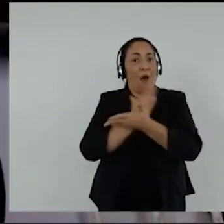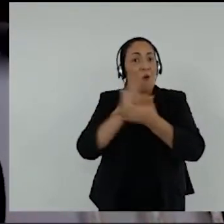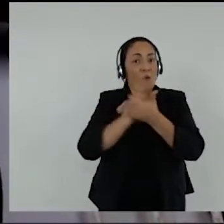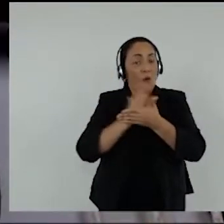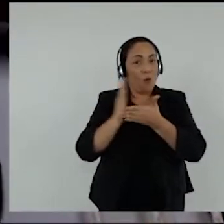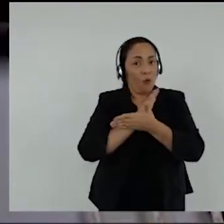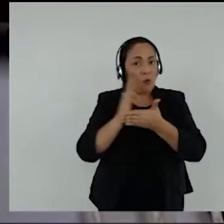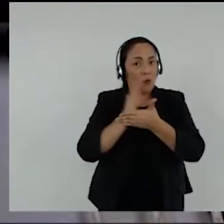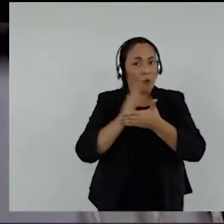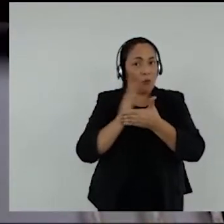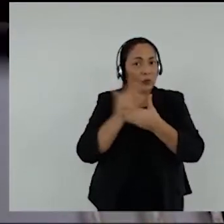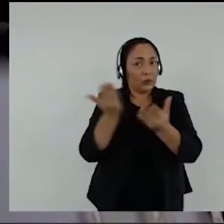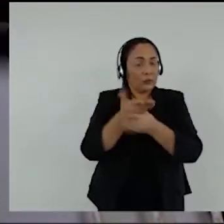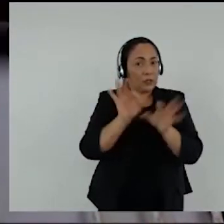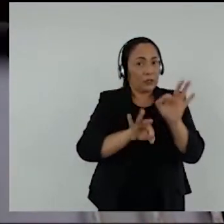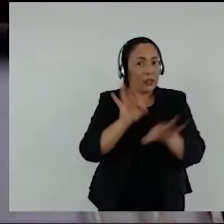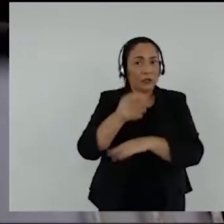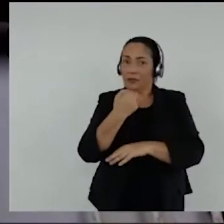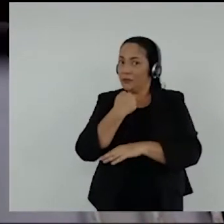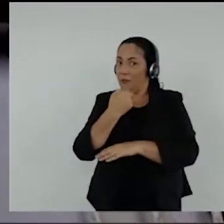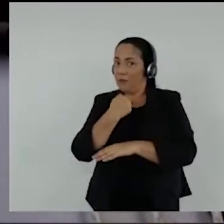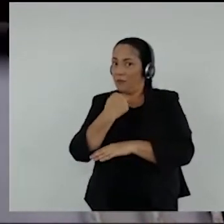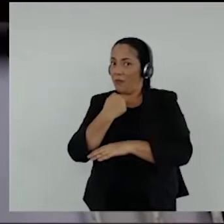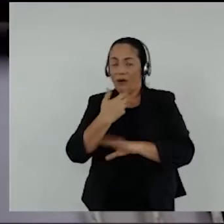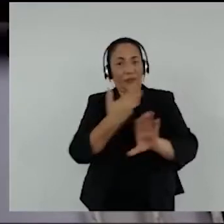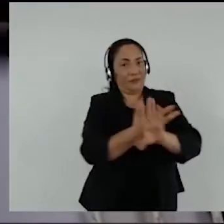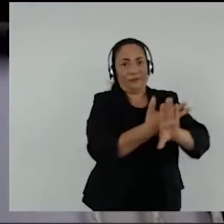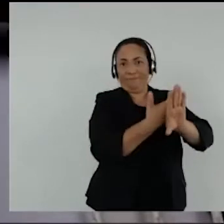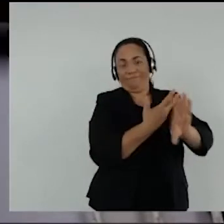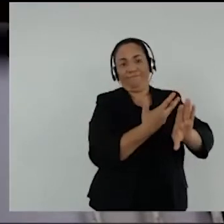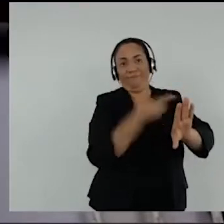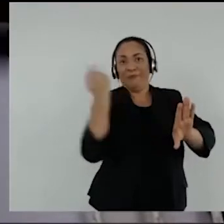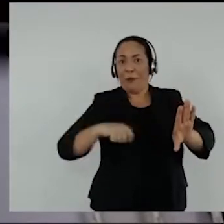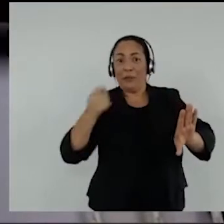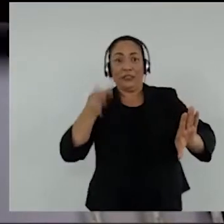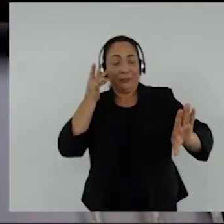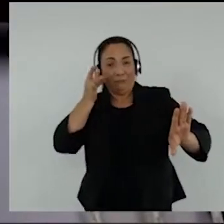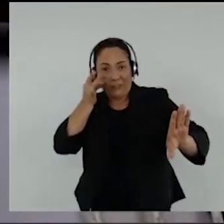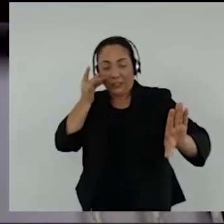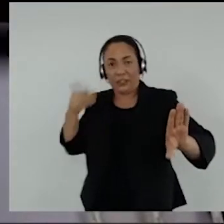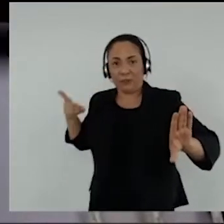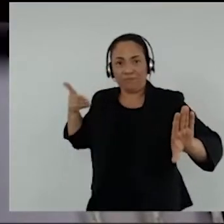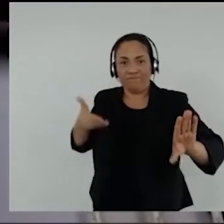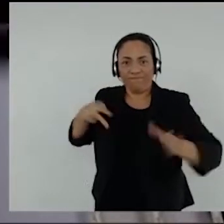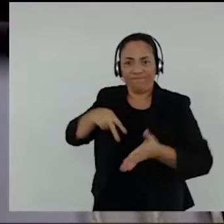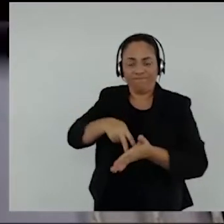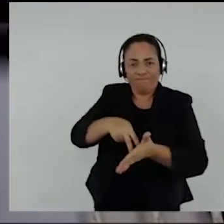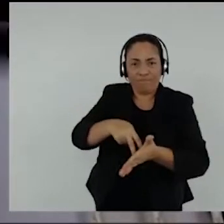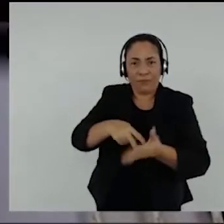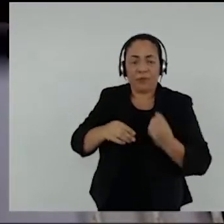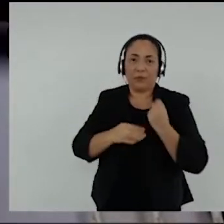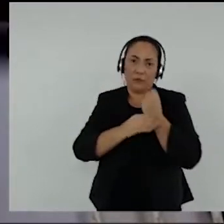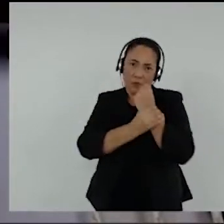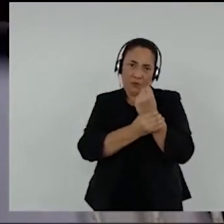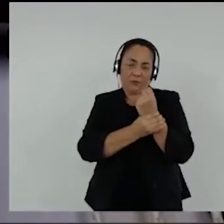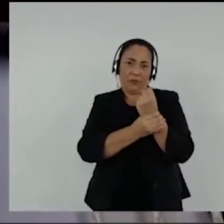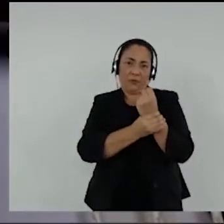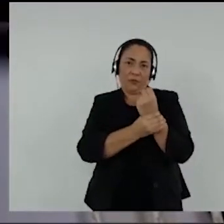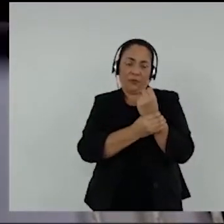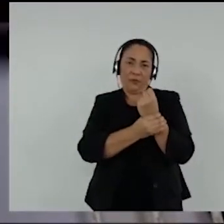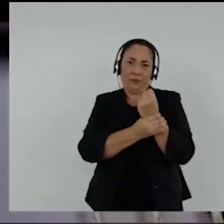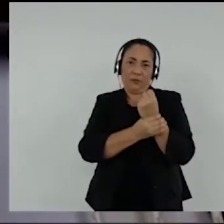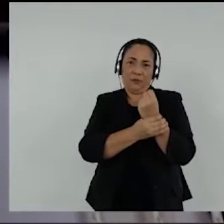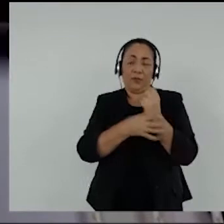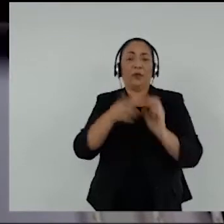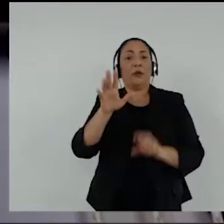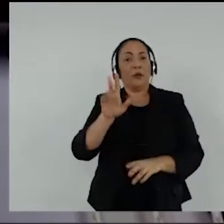portanto, virtualmente, portanto, que têm que ser praticados presencialmente, com segurança. Né? E nesse ponto,